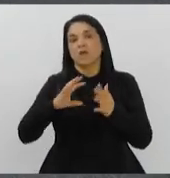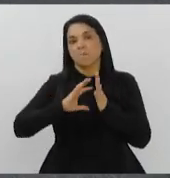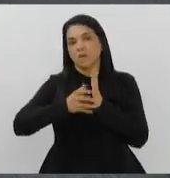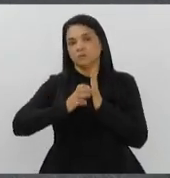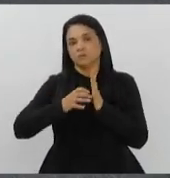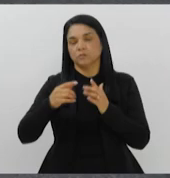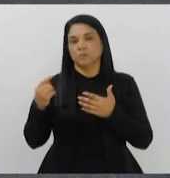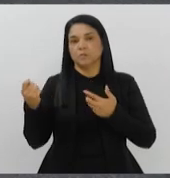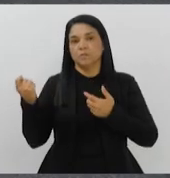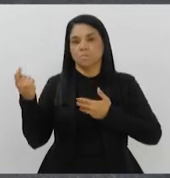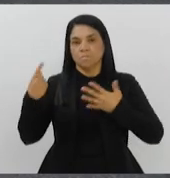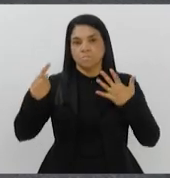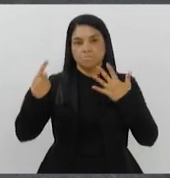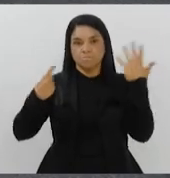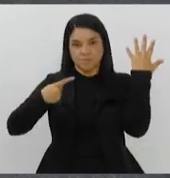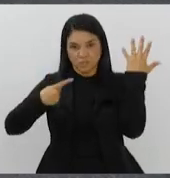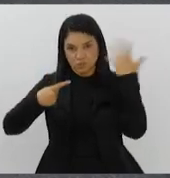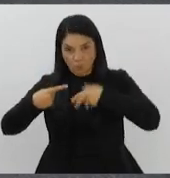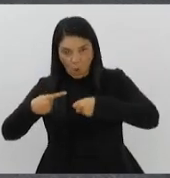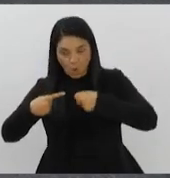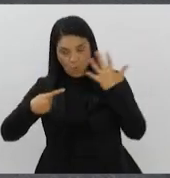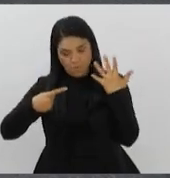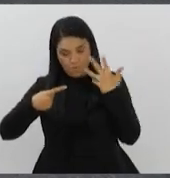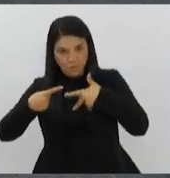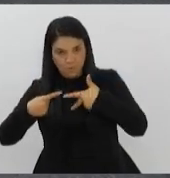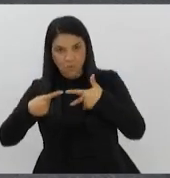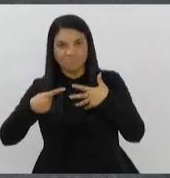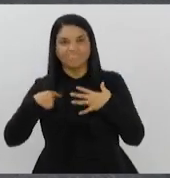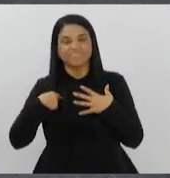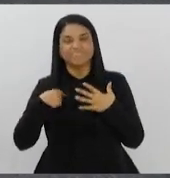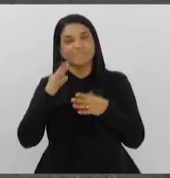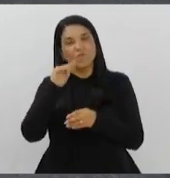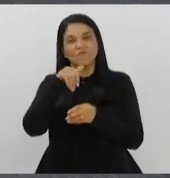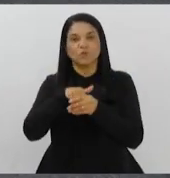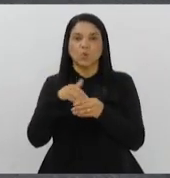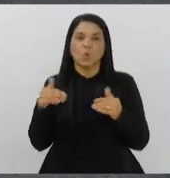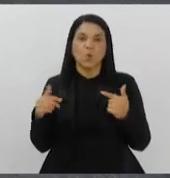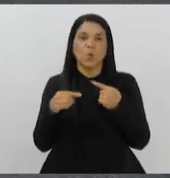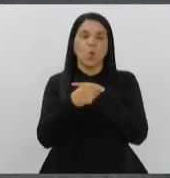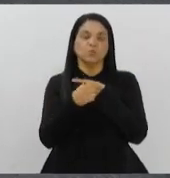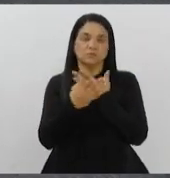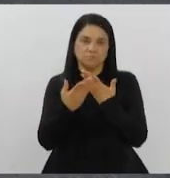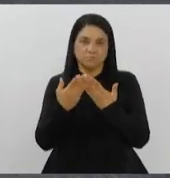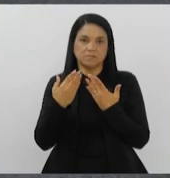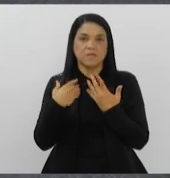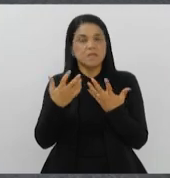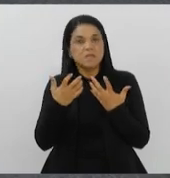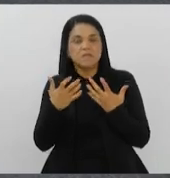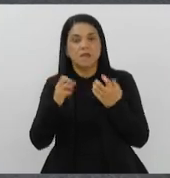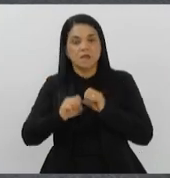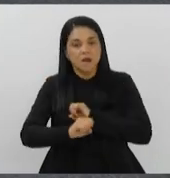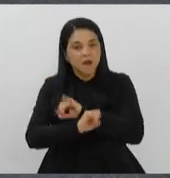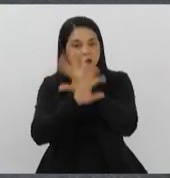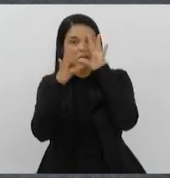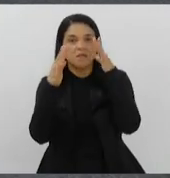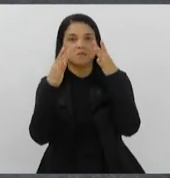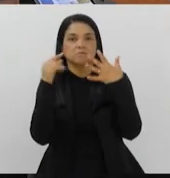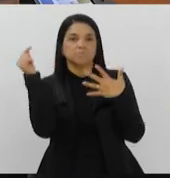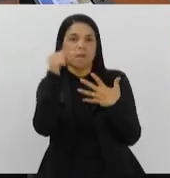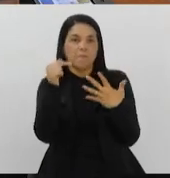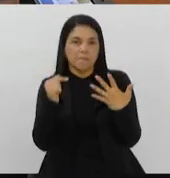considerou que a posição mais segura era votar contra, para a gente ter mais clareza do que seriam essas modificações. Então, a bancada do